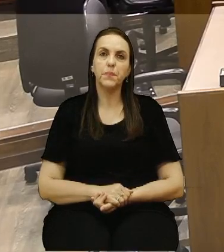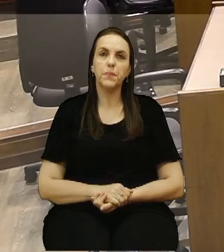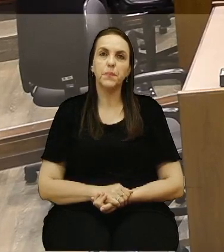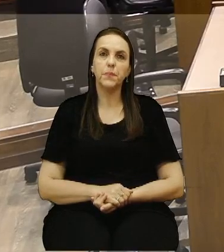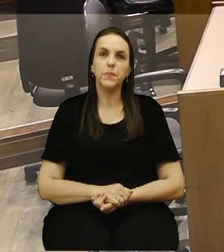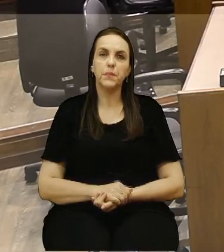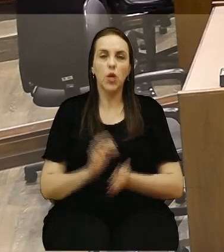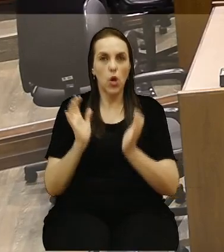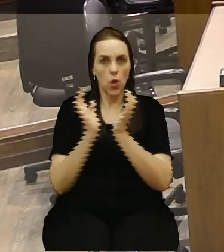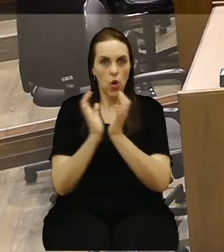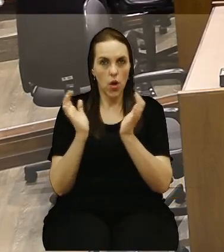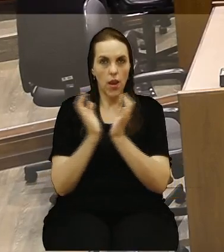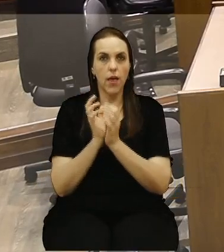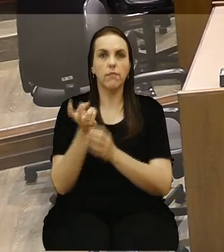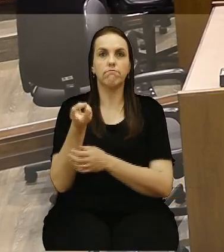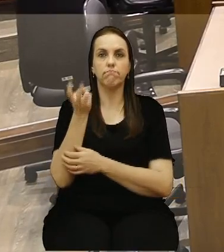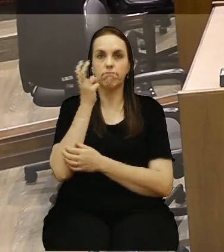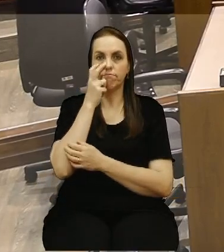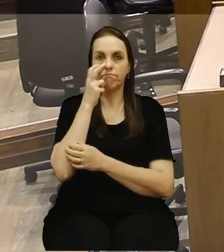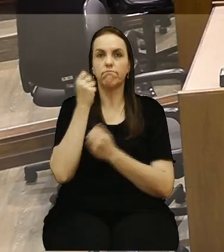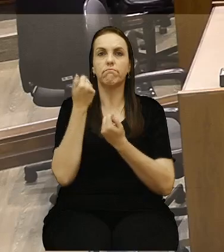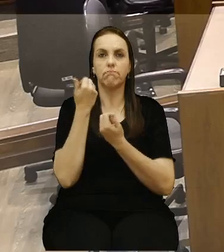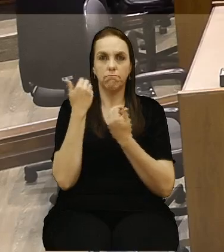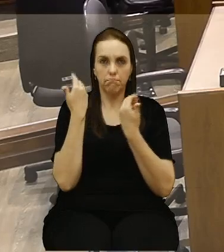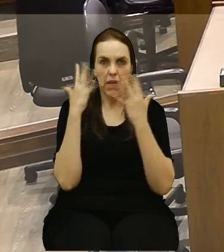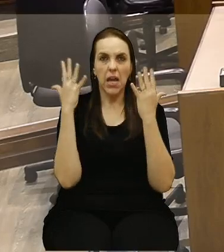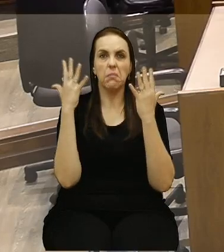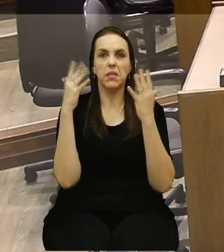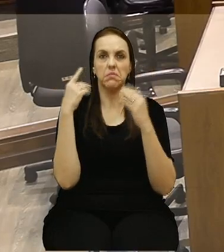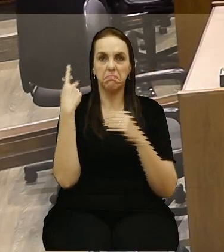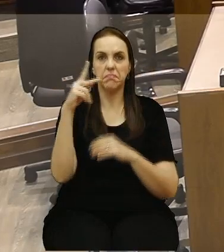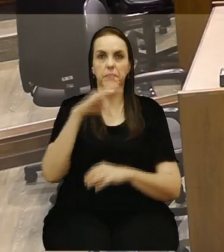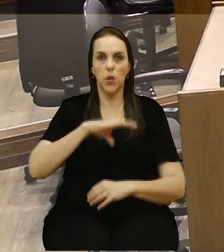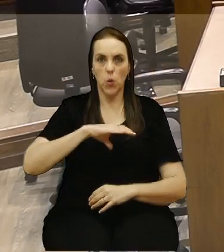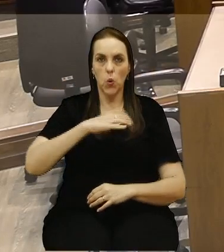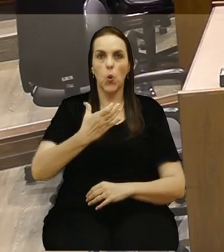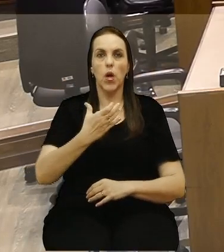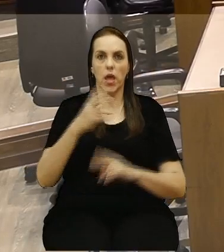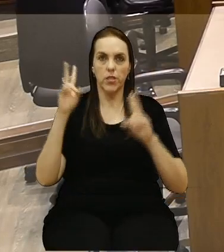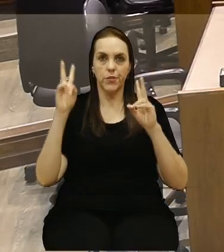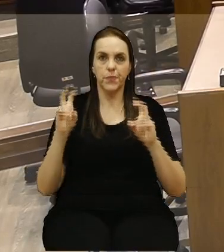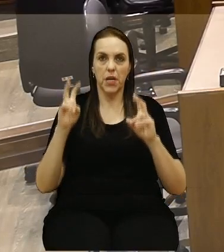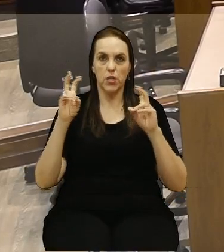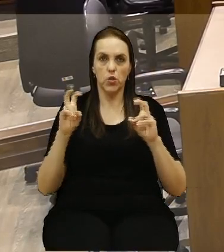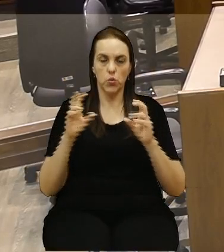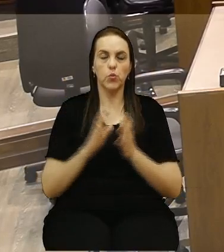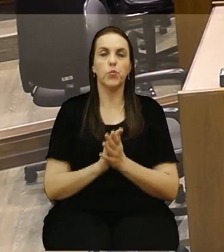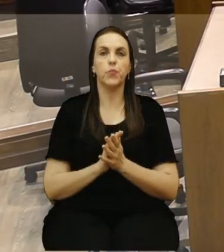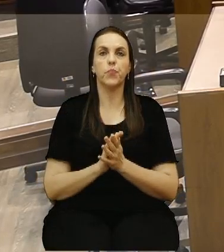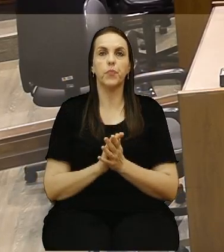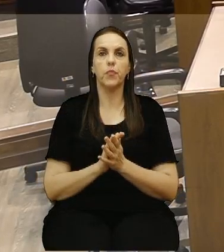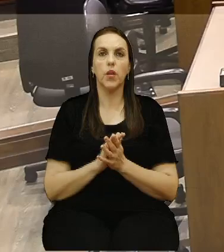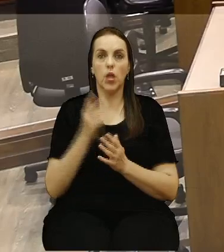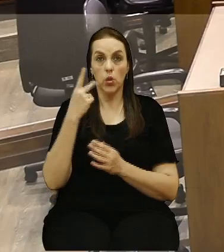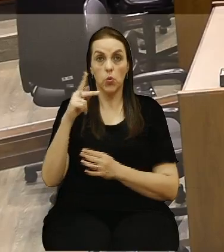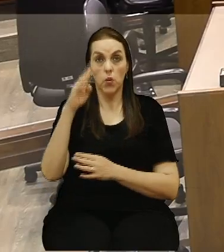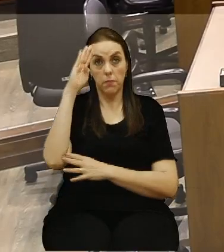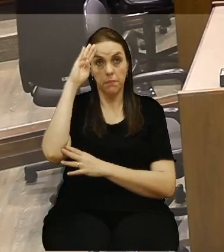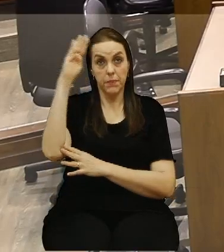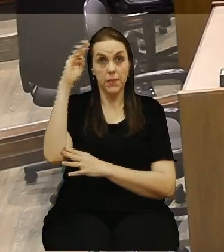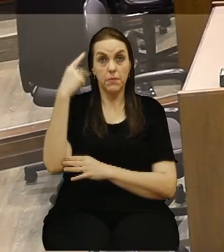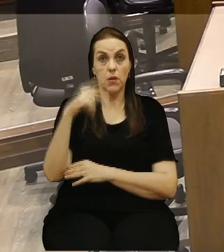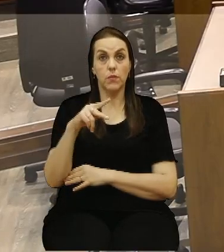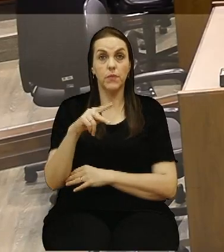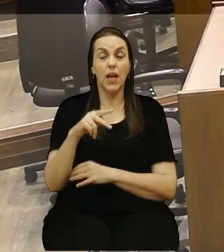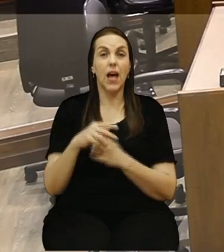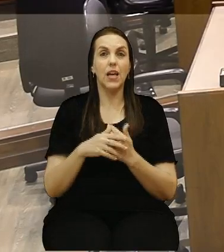Colega vereador Andressa Malma, primeiramente, meus parabéns pela sua coragem em trazer o assunto à tona, né? Visto que essa é a sua principal bandeira em seu